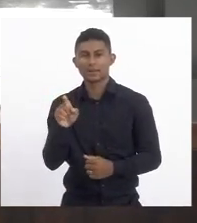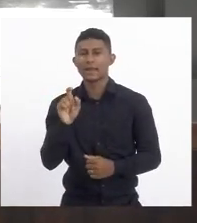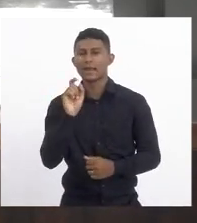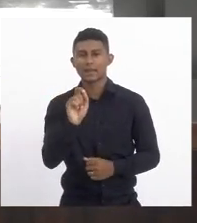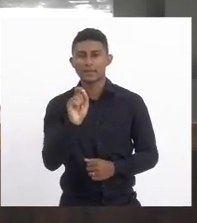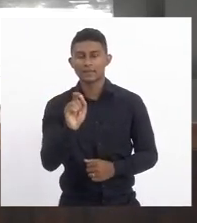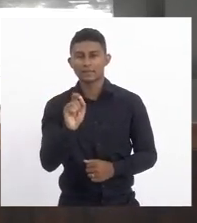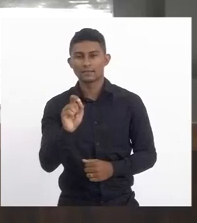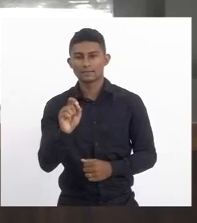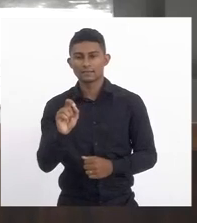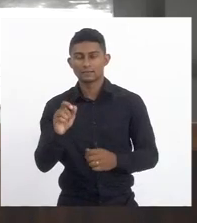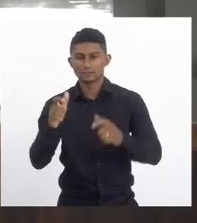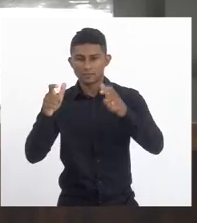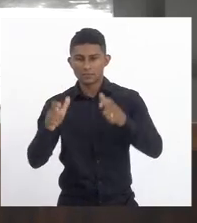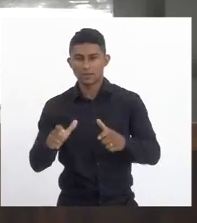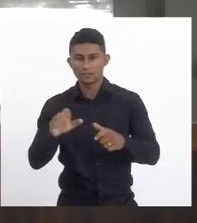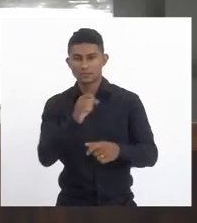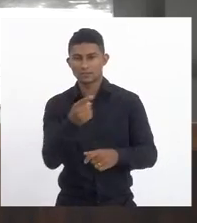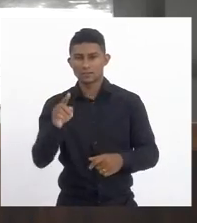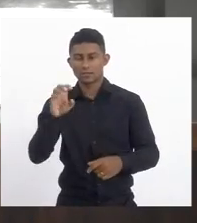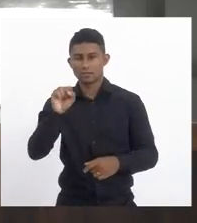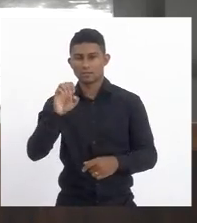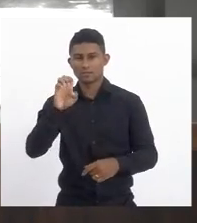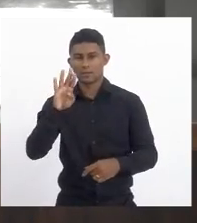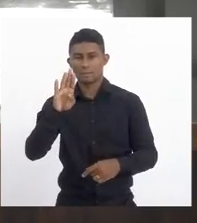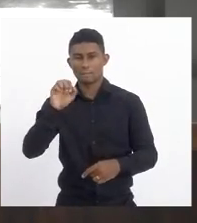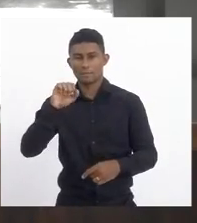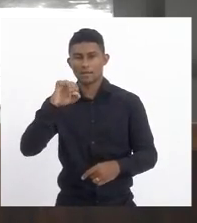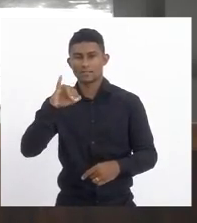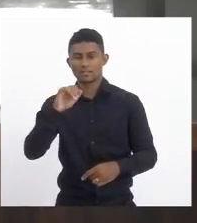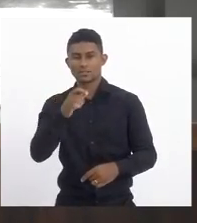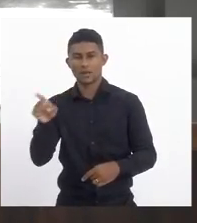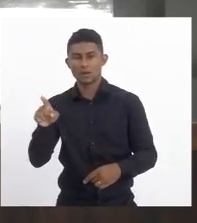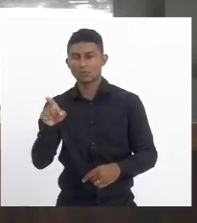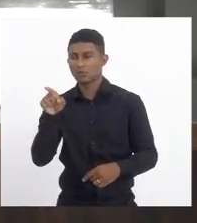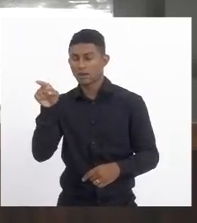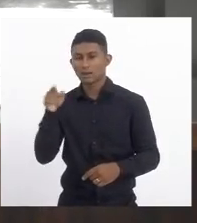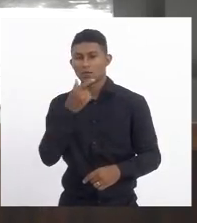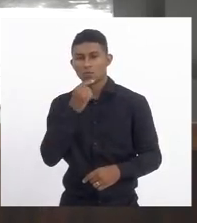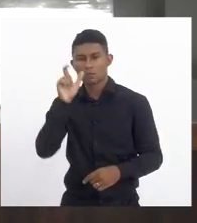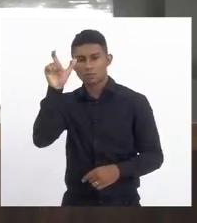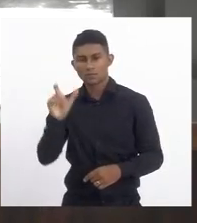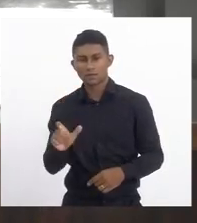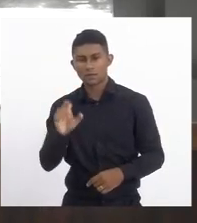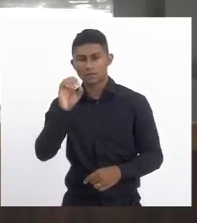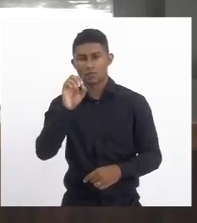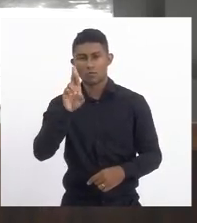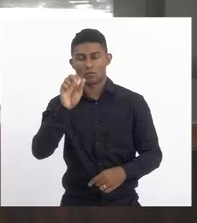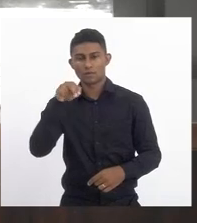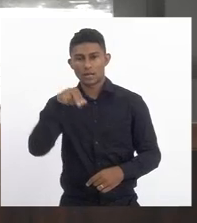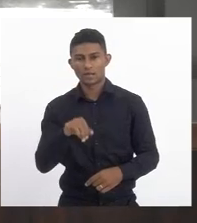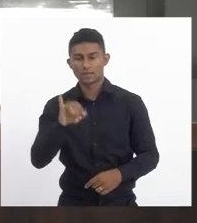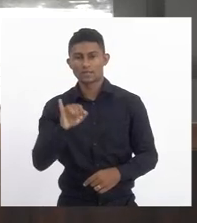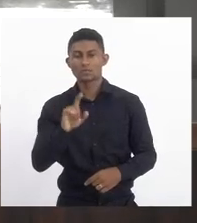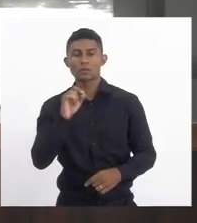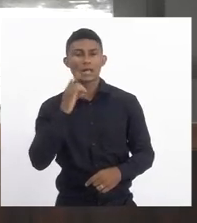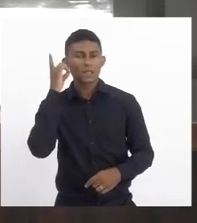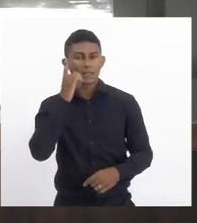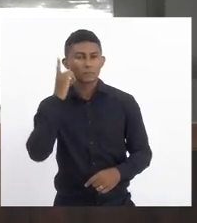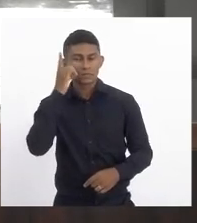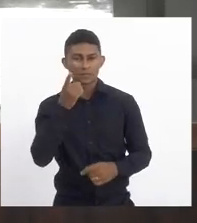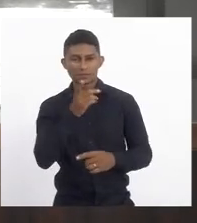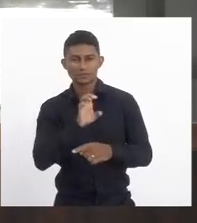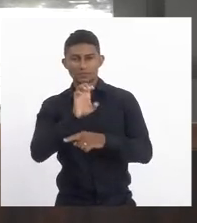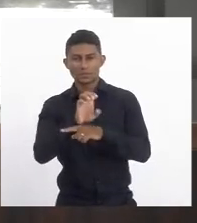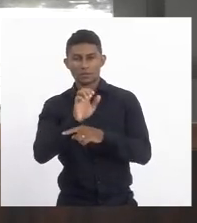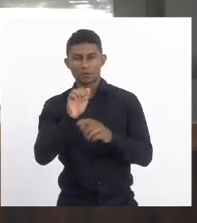Metropolitano de São Sebastião do Rio de Janeiro, Cardeal Orani João Tempesta. Comenda de autoria do deputado estadual